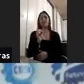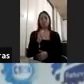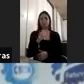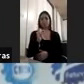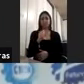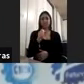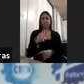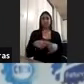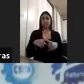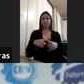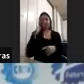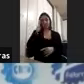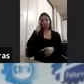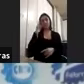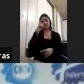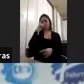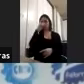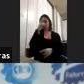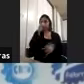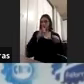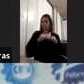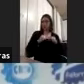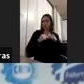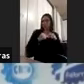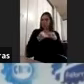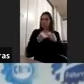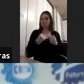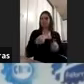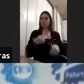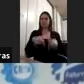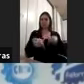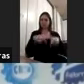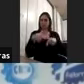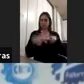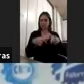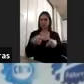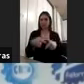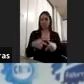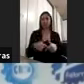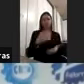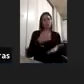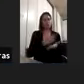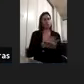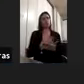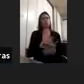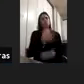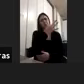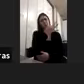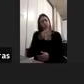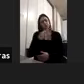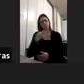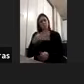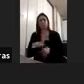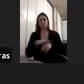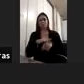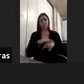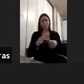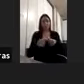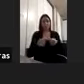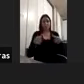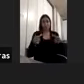dor, ele vai firmando outra perna e vai se machucando. Isso mesmo. Normal,